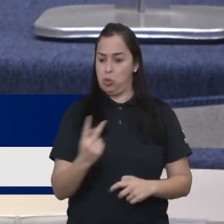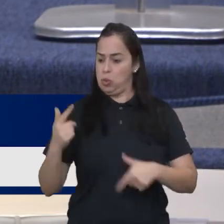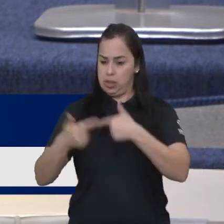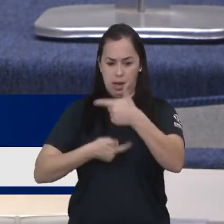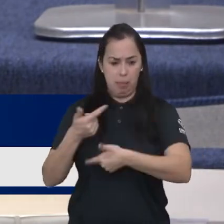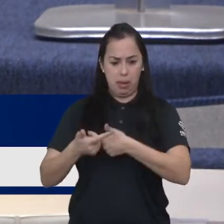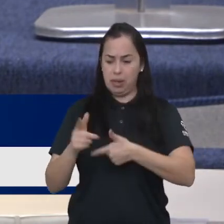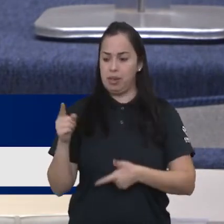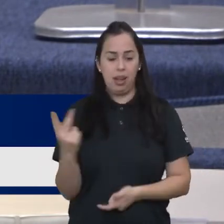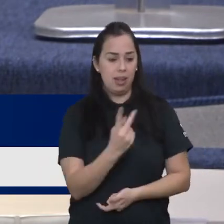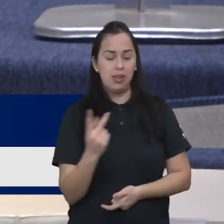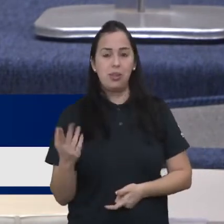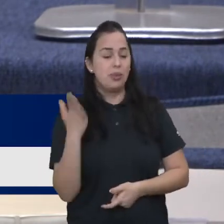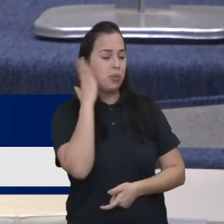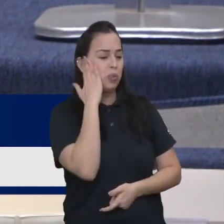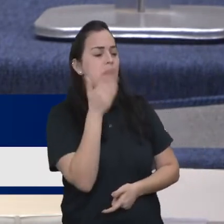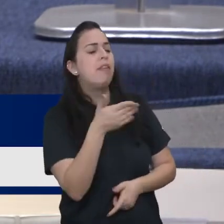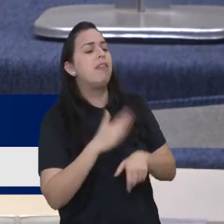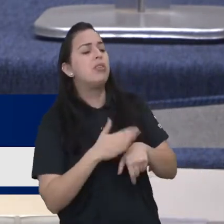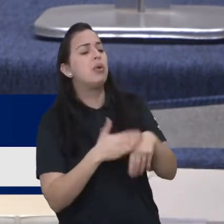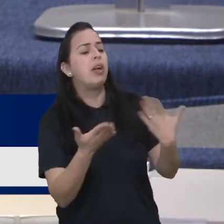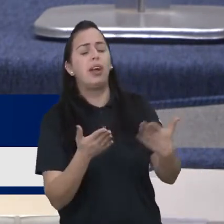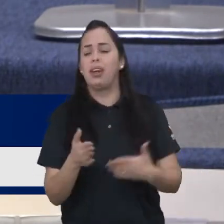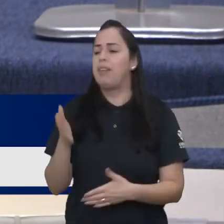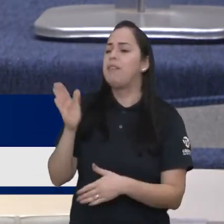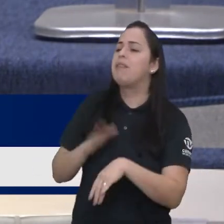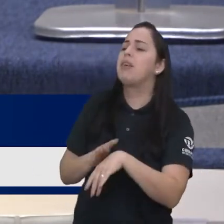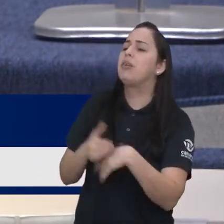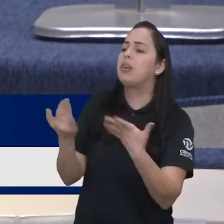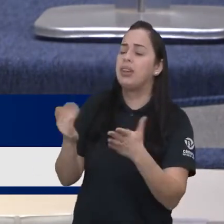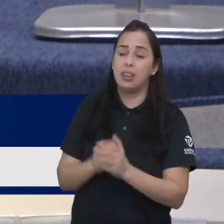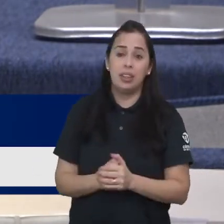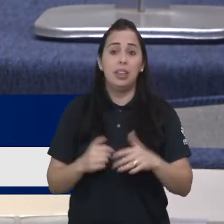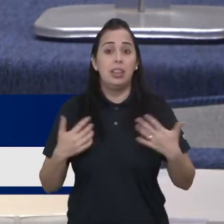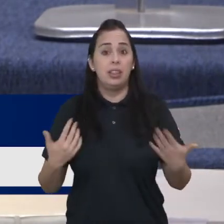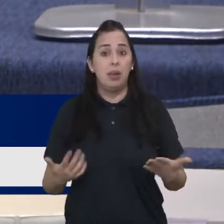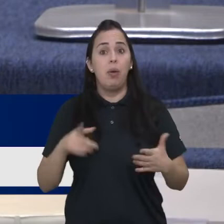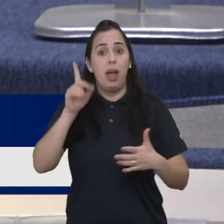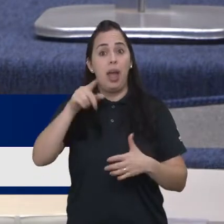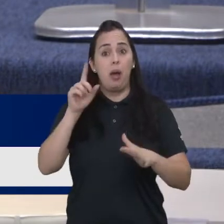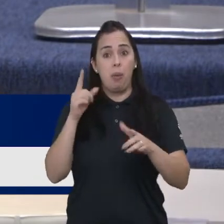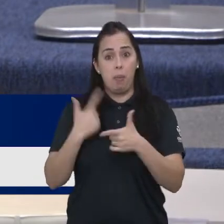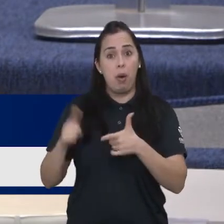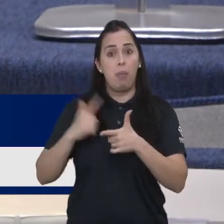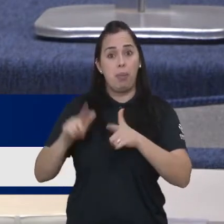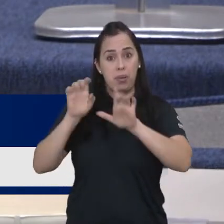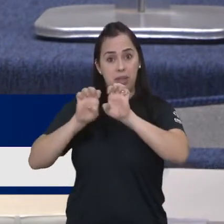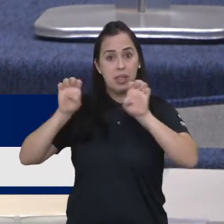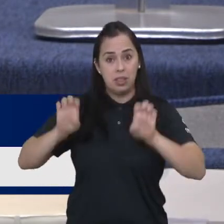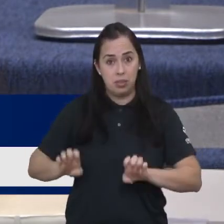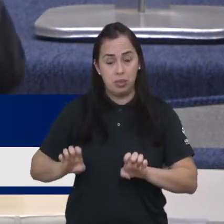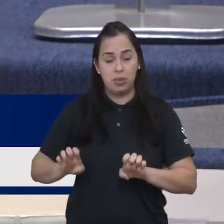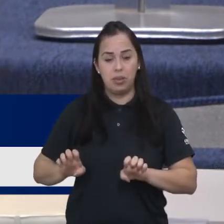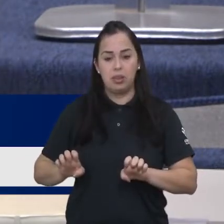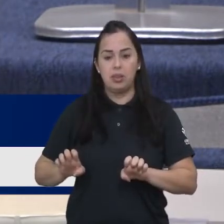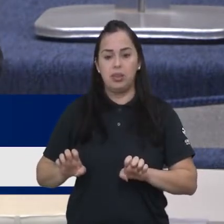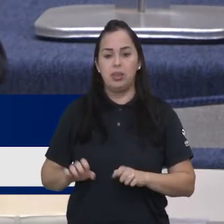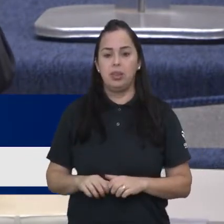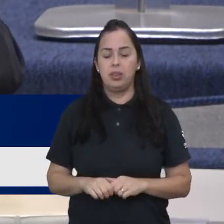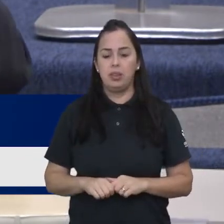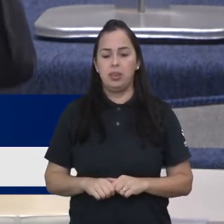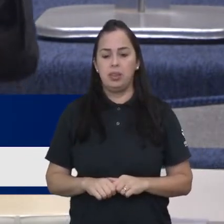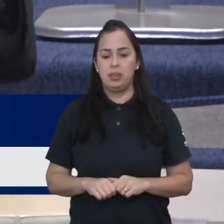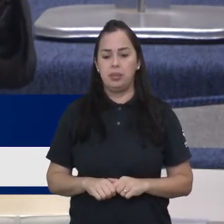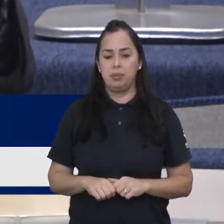Isso é um problema de estrutura. Então, isso também teria um problema, mas é um problema estrutural que tem que ser resolvido. Aí é a questão do